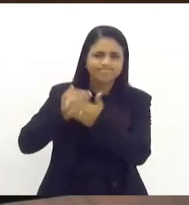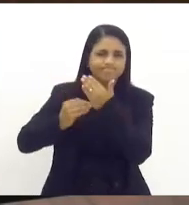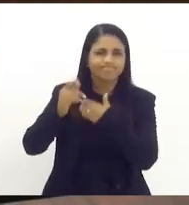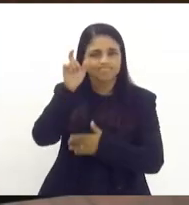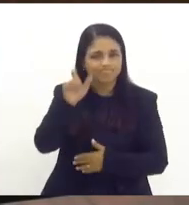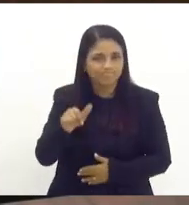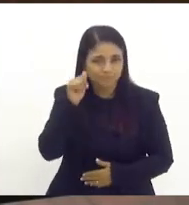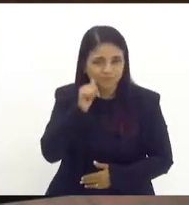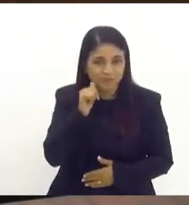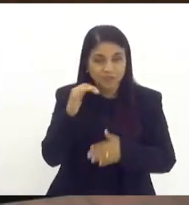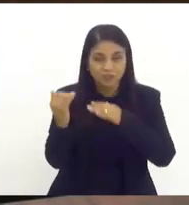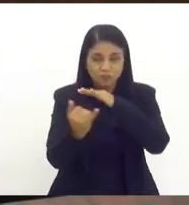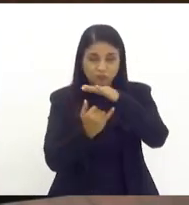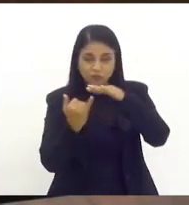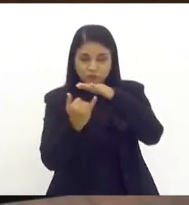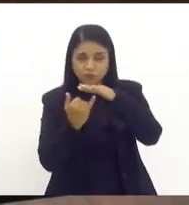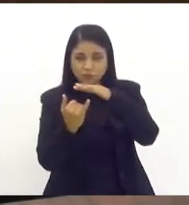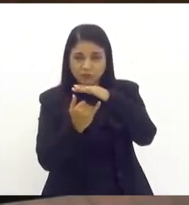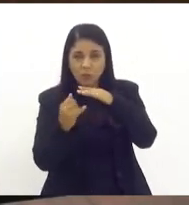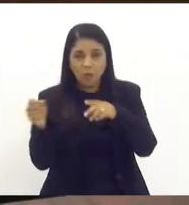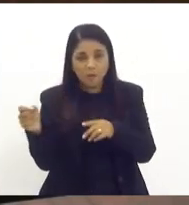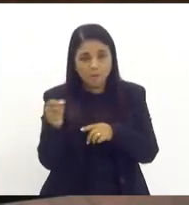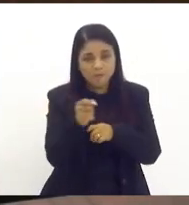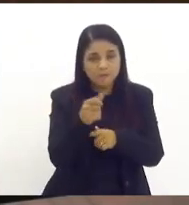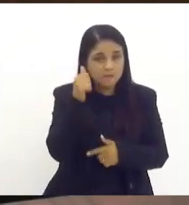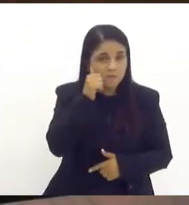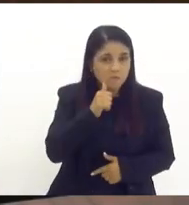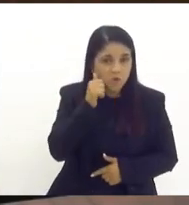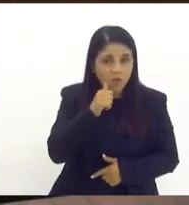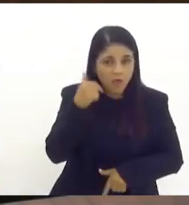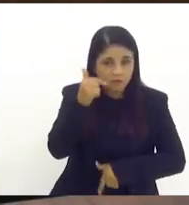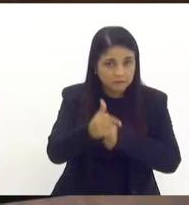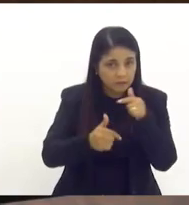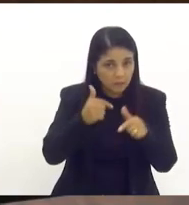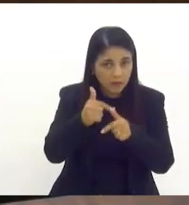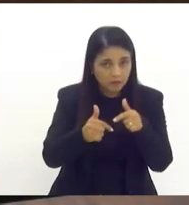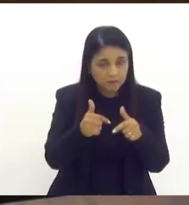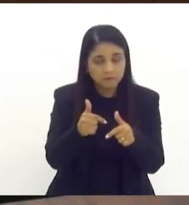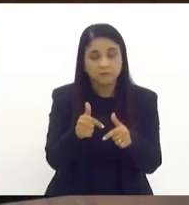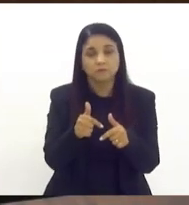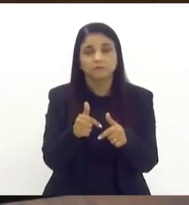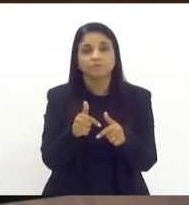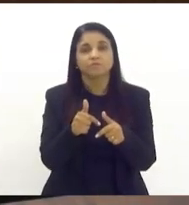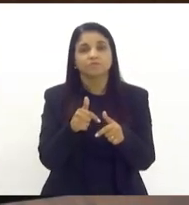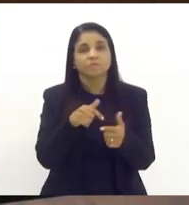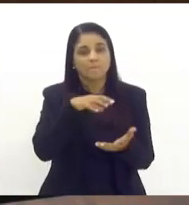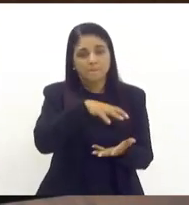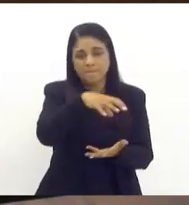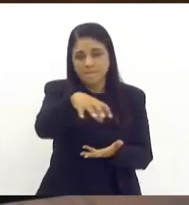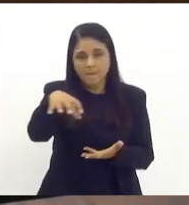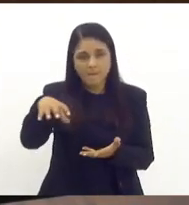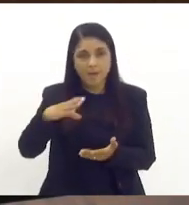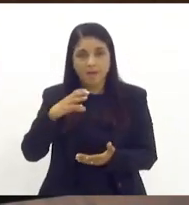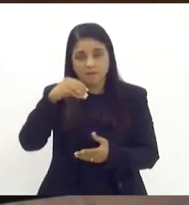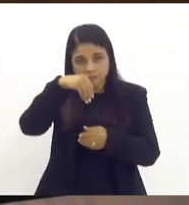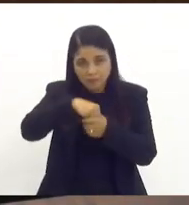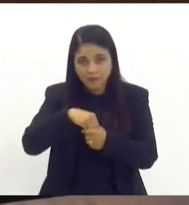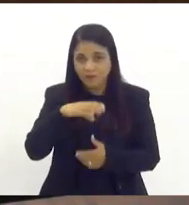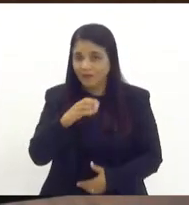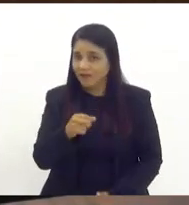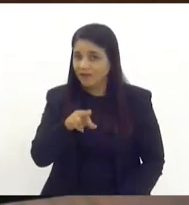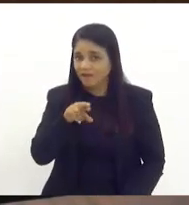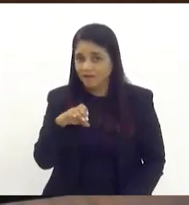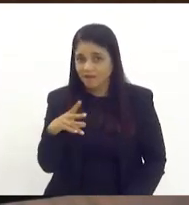já há uma presença efetiva de mulheres em sua em suas unidades e também nada